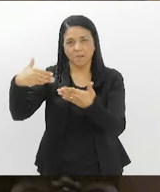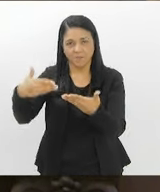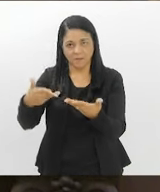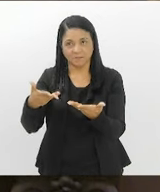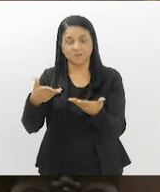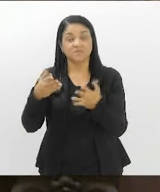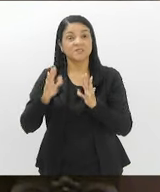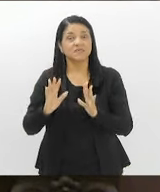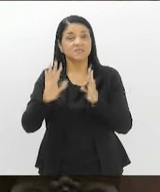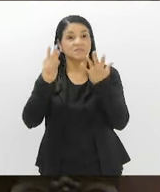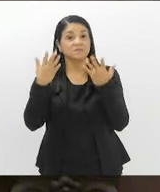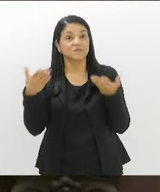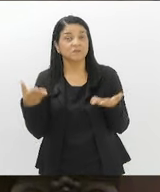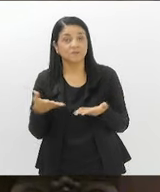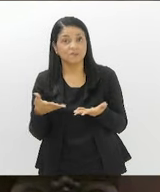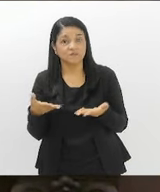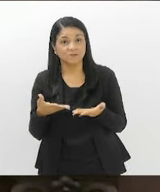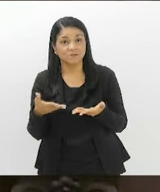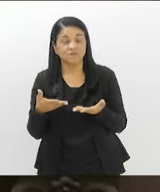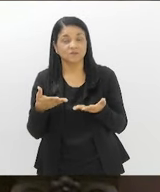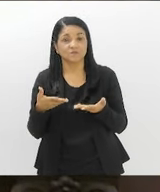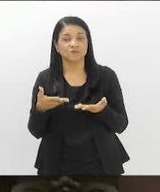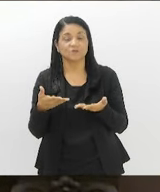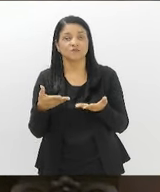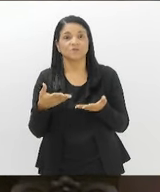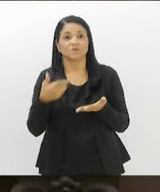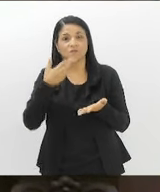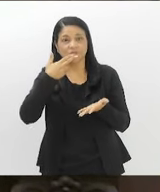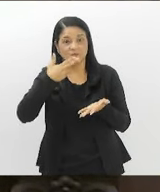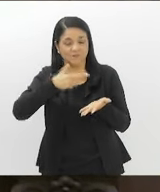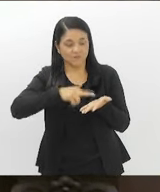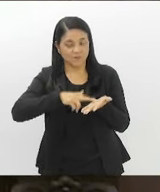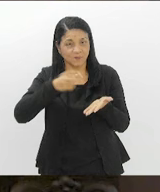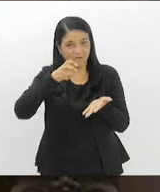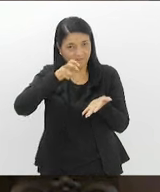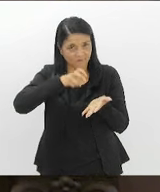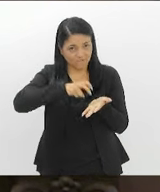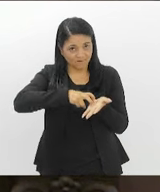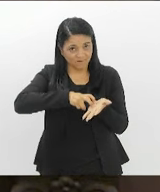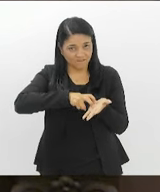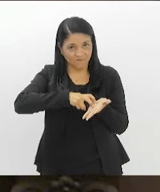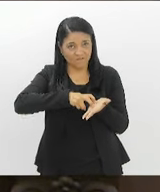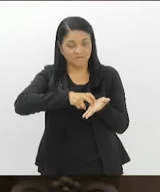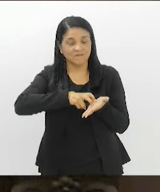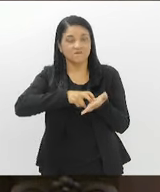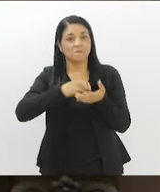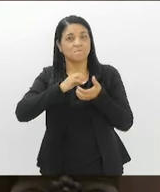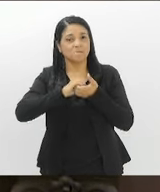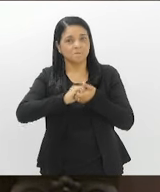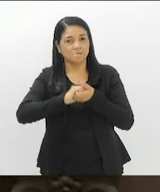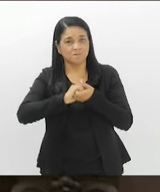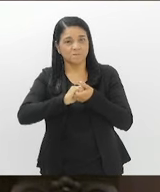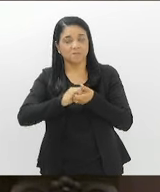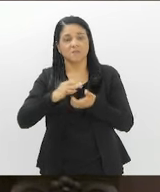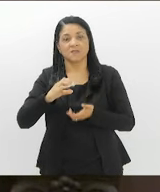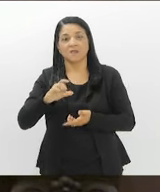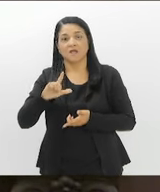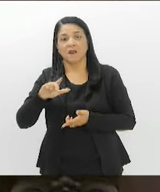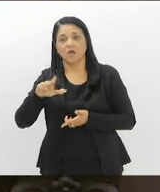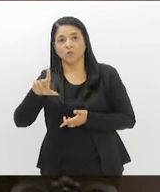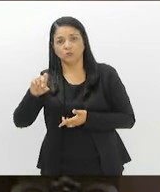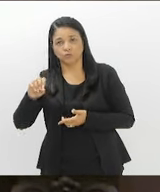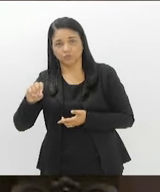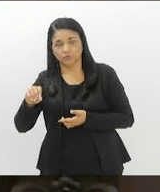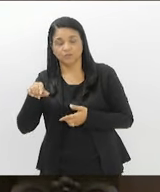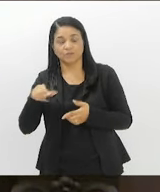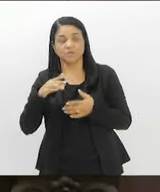Celebramos hoje o aniversário do Correio de Amanhã. Parabenizamos o Cláudio Magnavita pelo justo